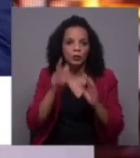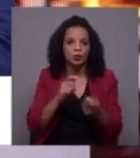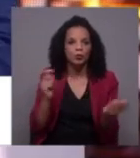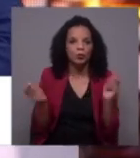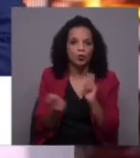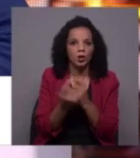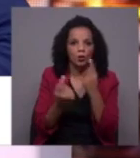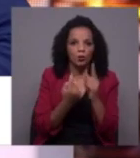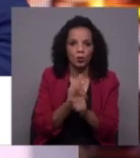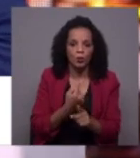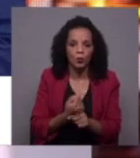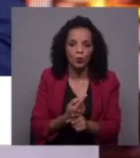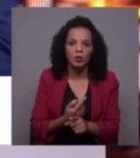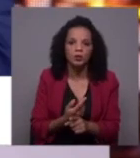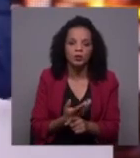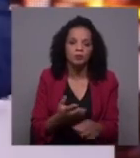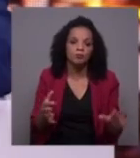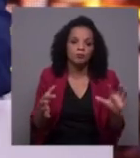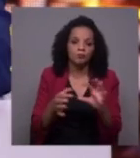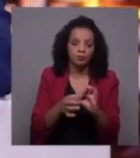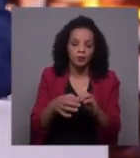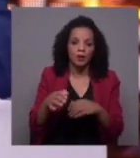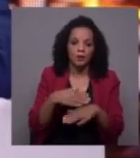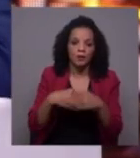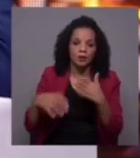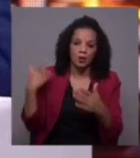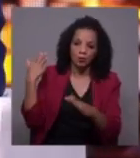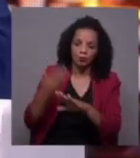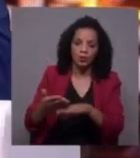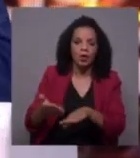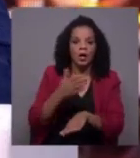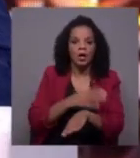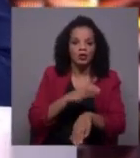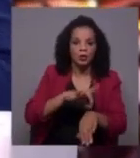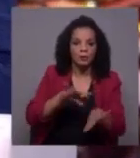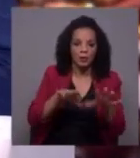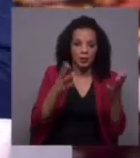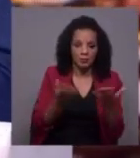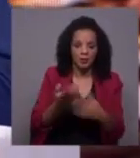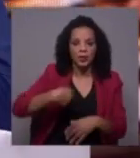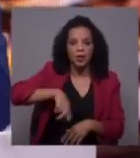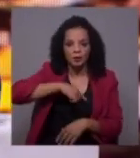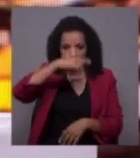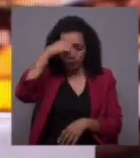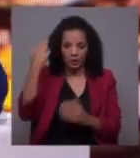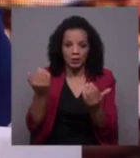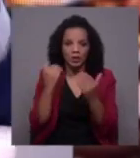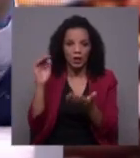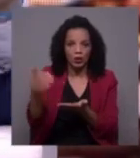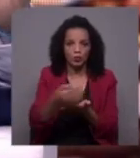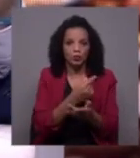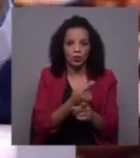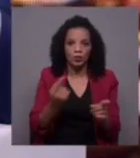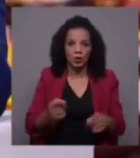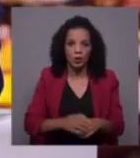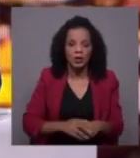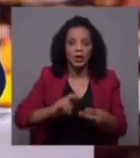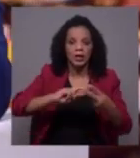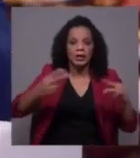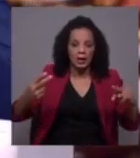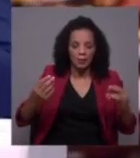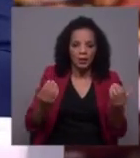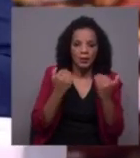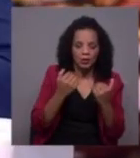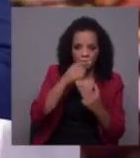modificar alguma coisa em relação ao que vinha sendo feito antes da pandemia? Nós temos muita dificuldade em ter dados porque é muito difícil pedir dados à Câmara Municipal de